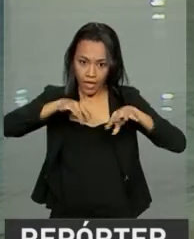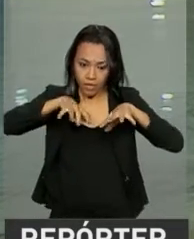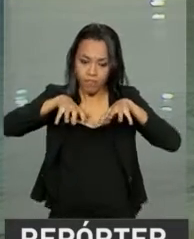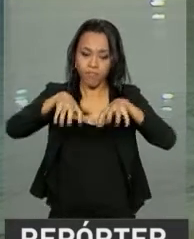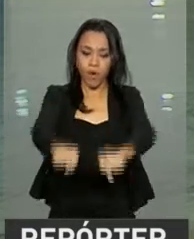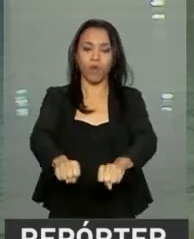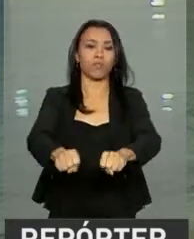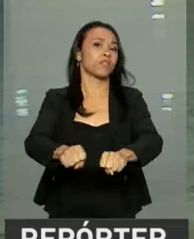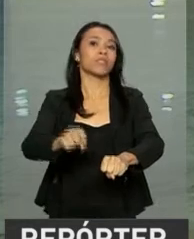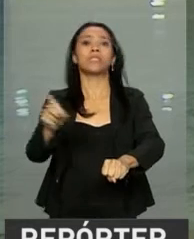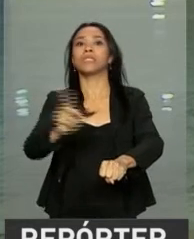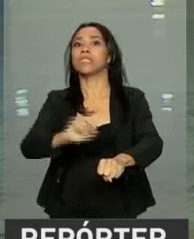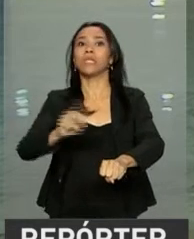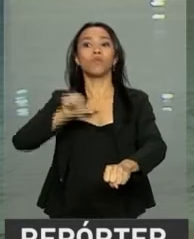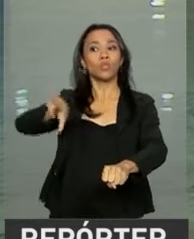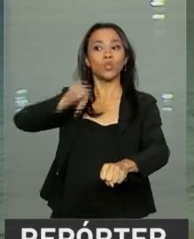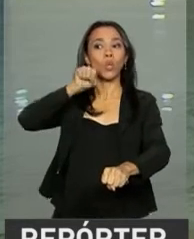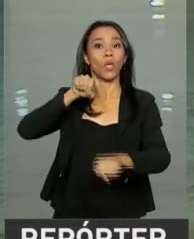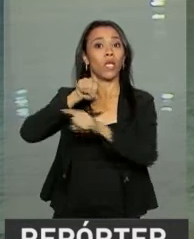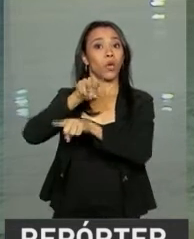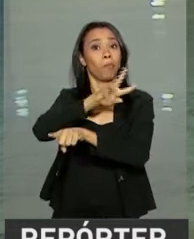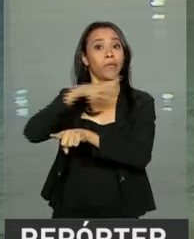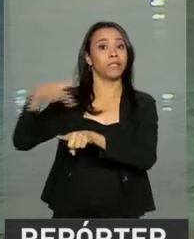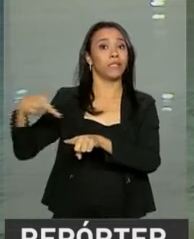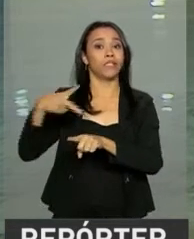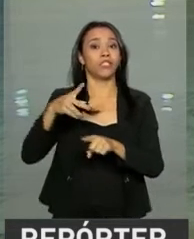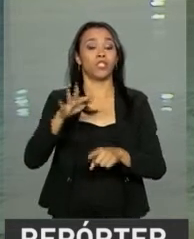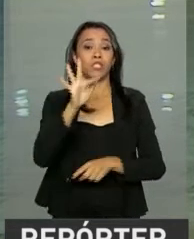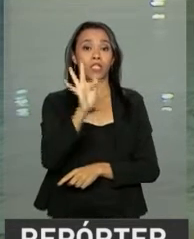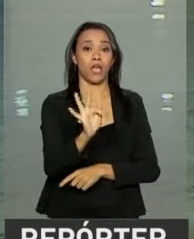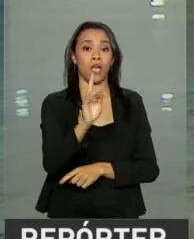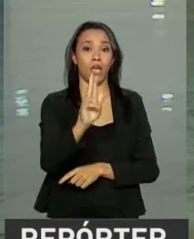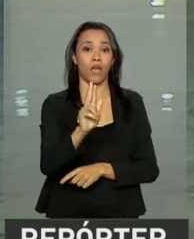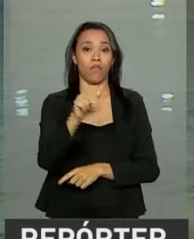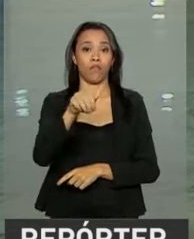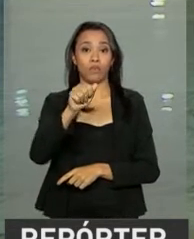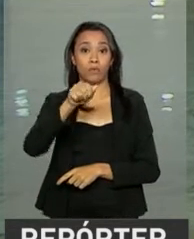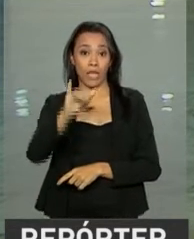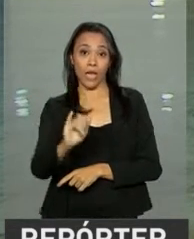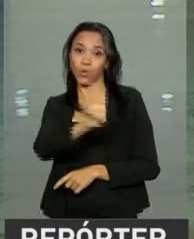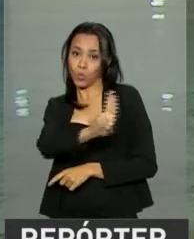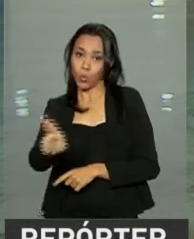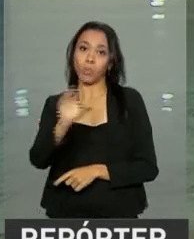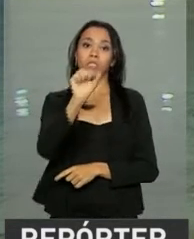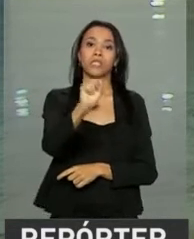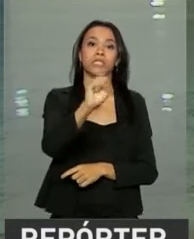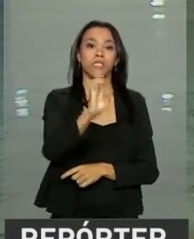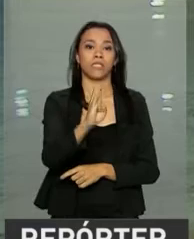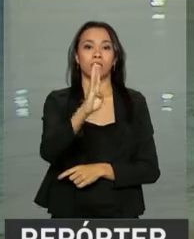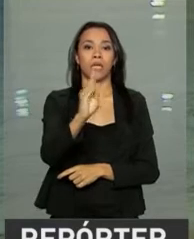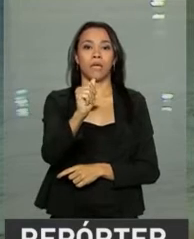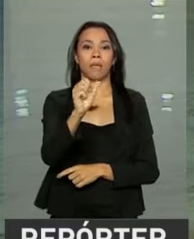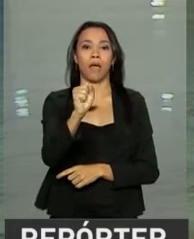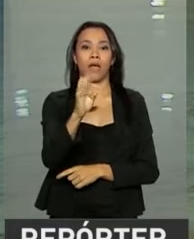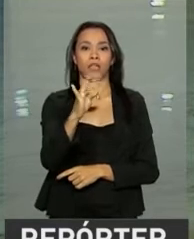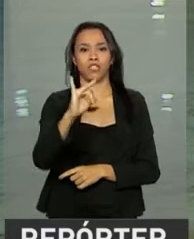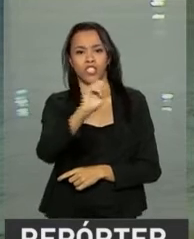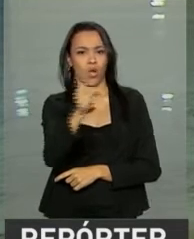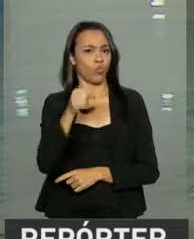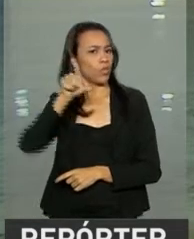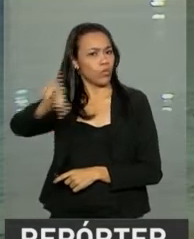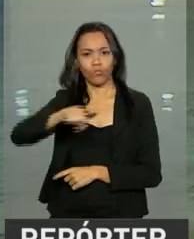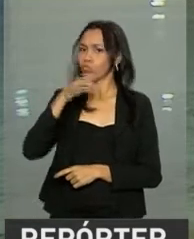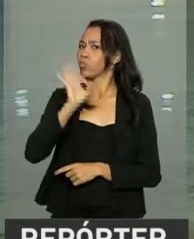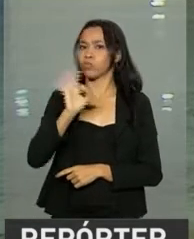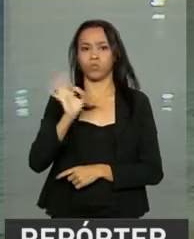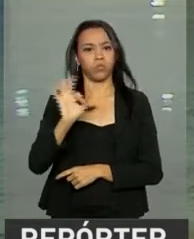indicar para presidente da funai o general da reserva sebastião roberto peternelli júnior a indicação foi